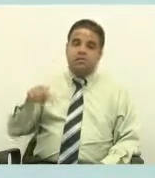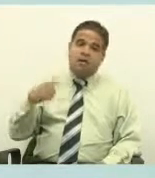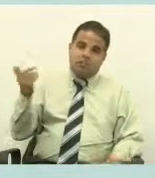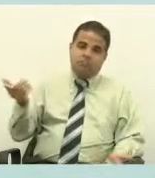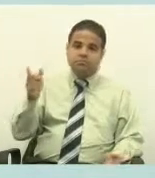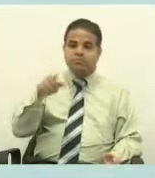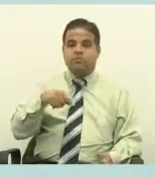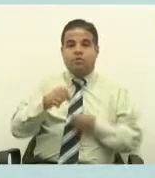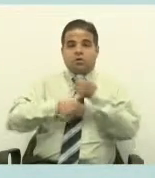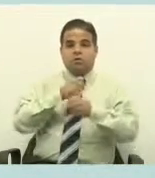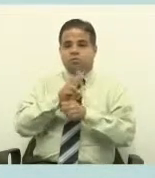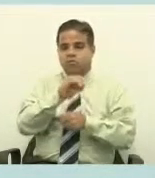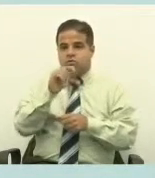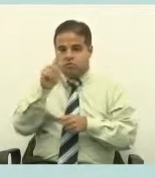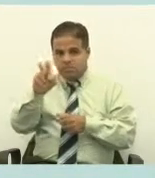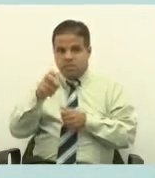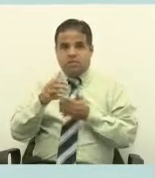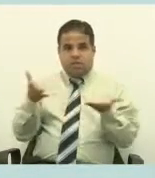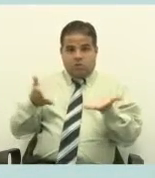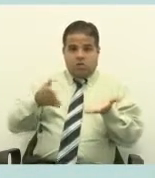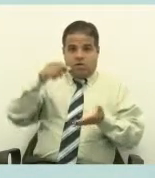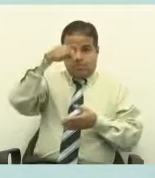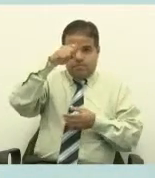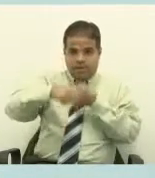obviamente, que é 2015 para a execução desse ano.